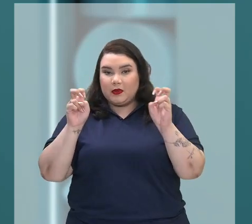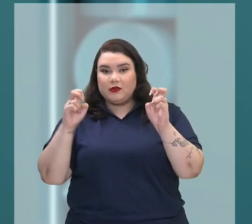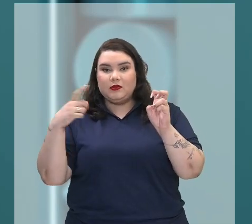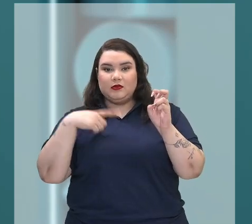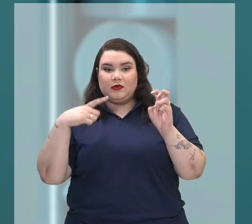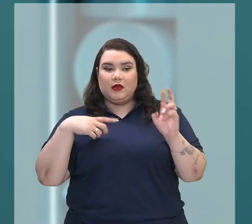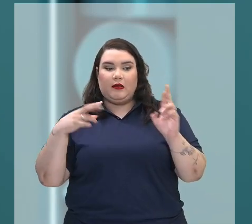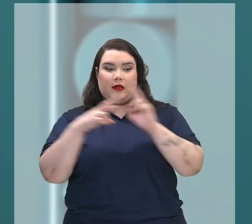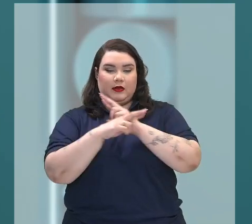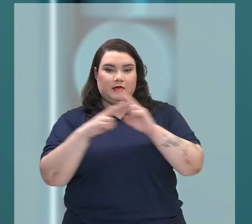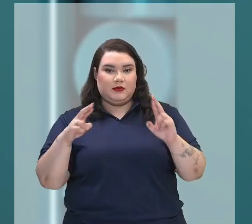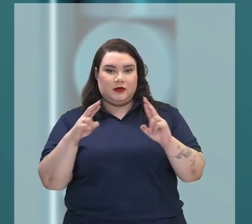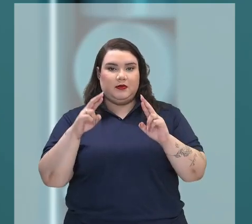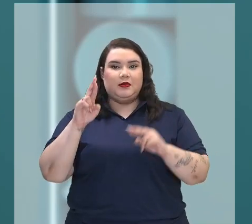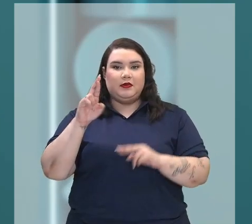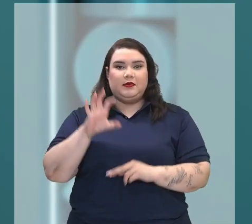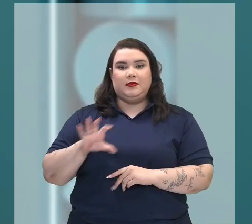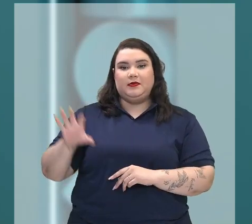temática regional.